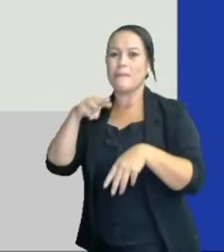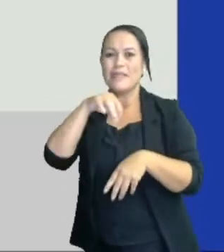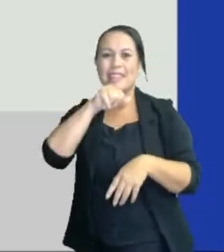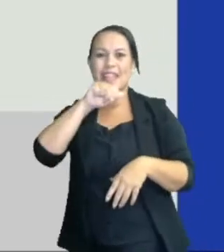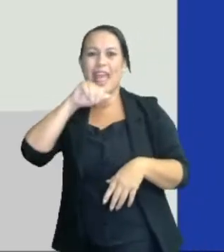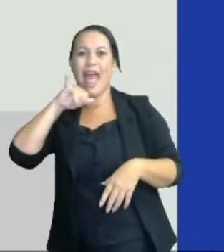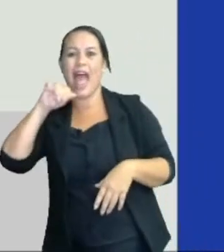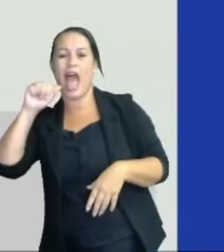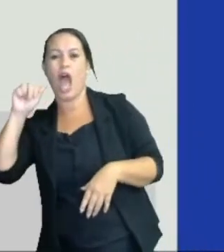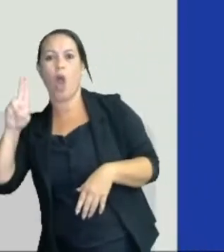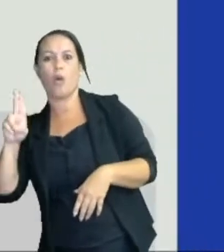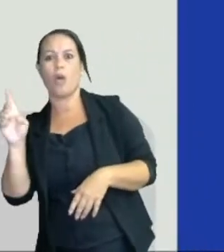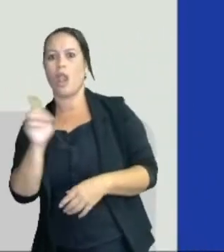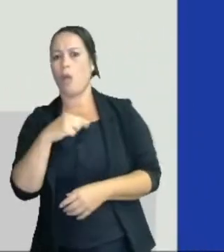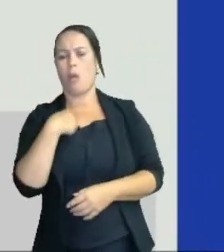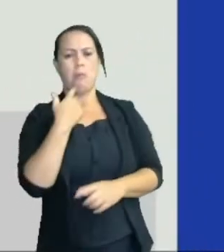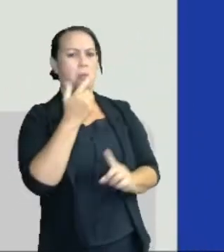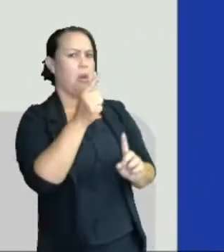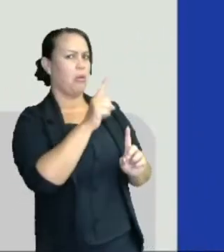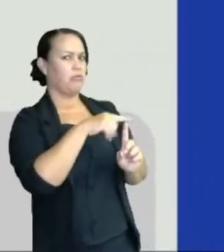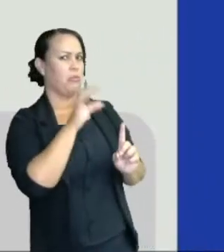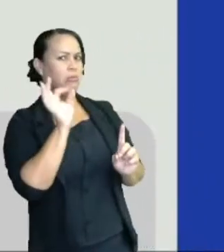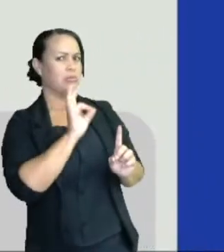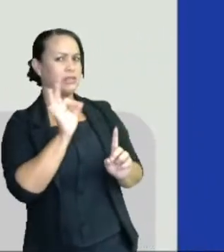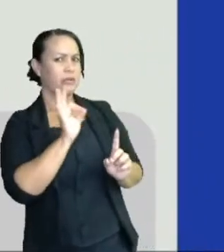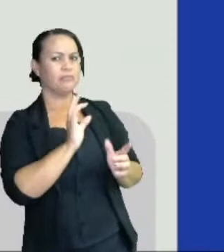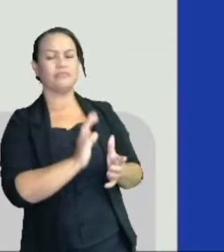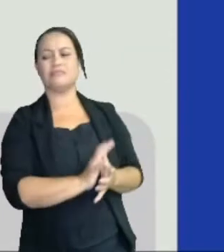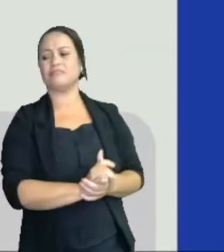Miau! Não é meu tipo.